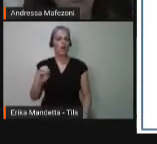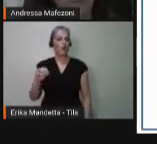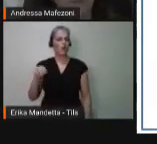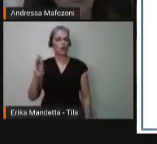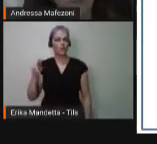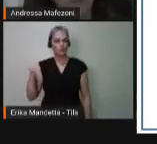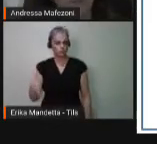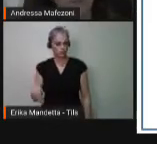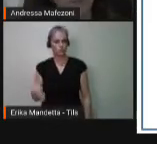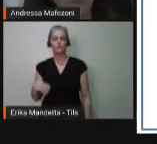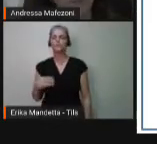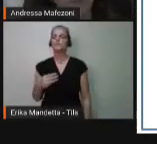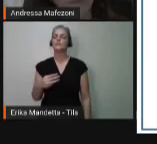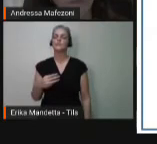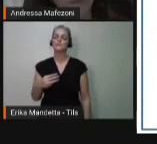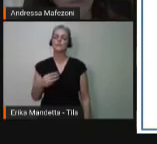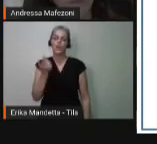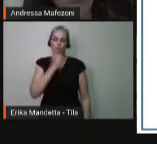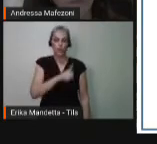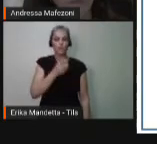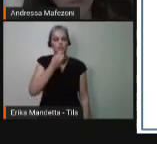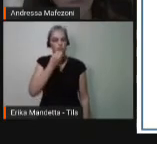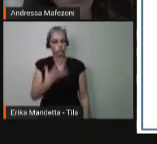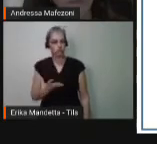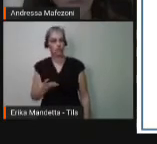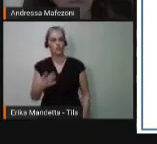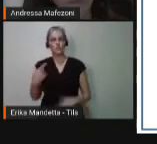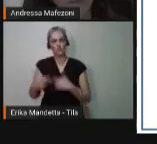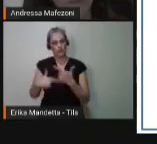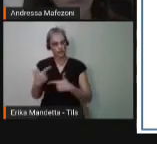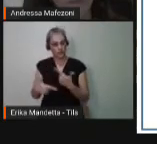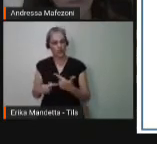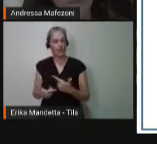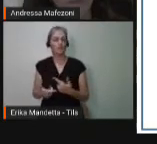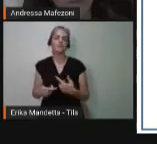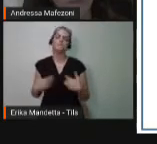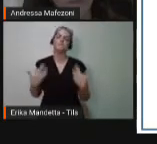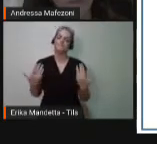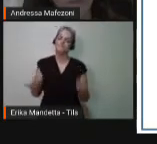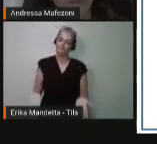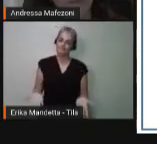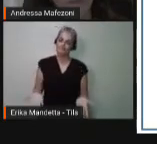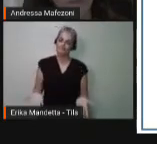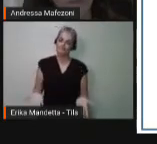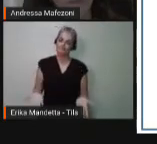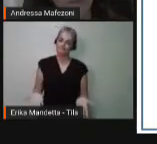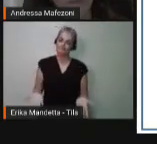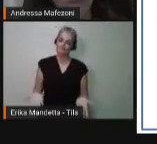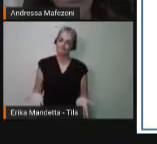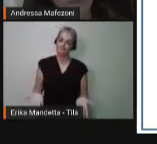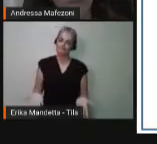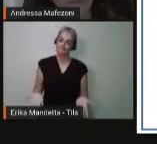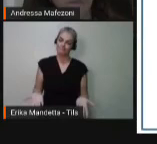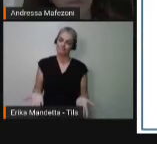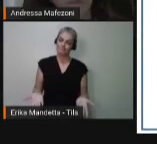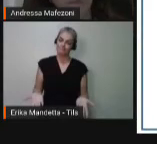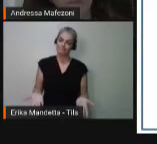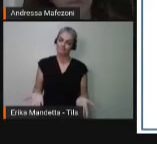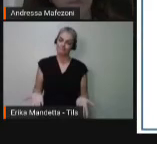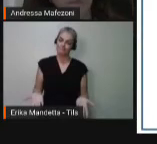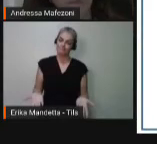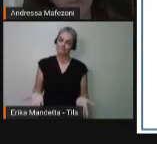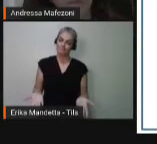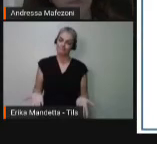bons resultados, é imprescindível, então, o envolvimento de todos esses integrantes